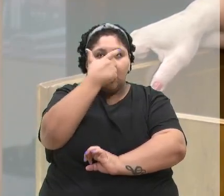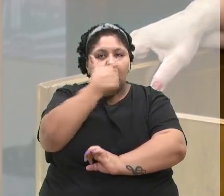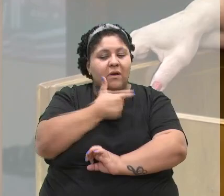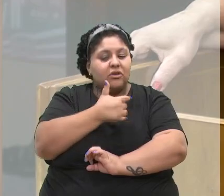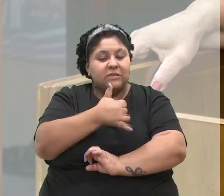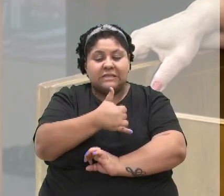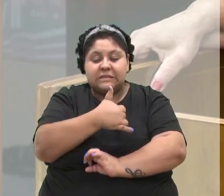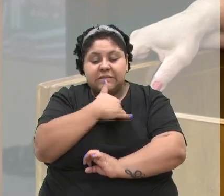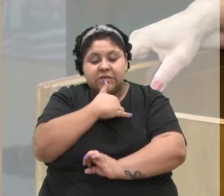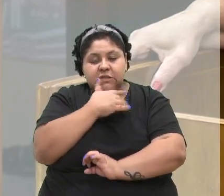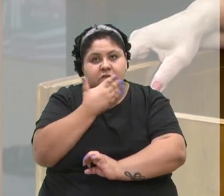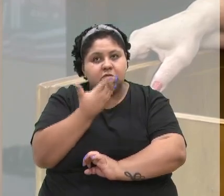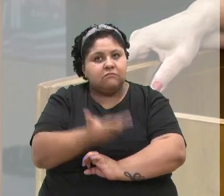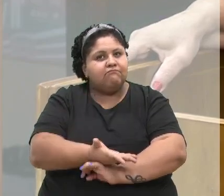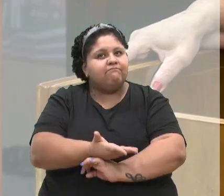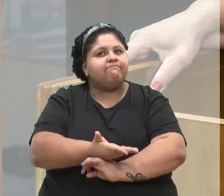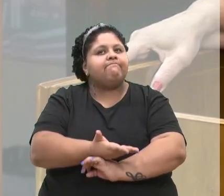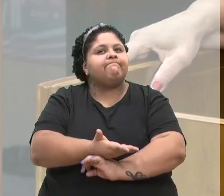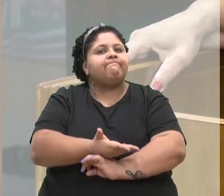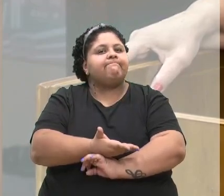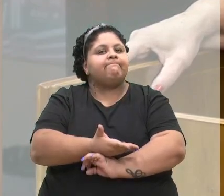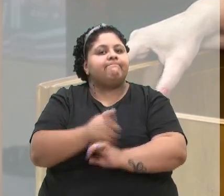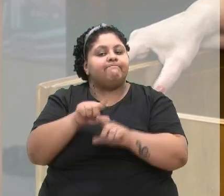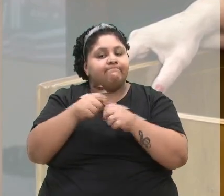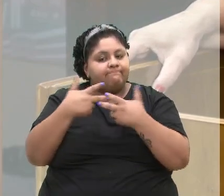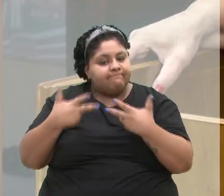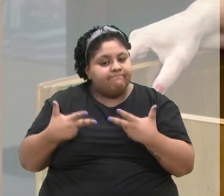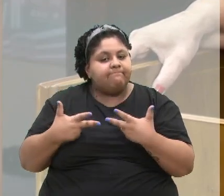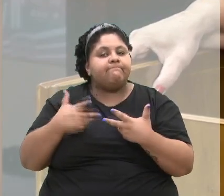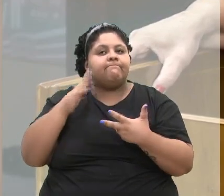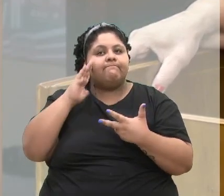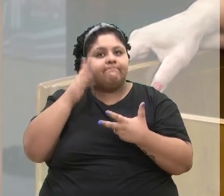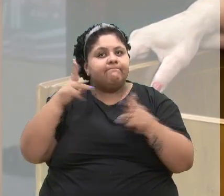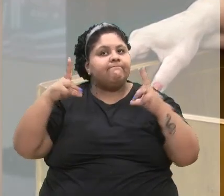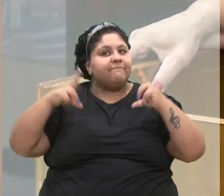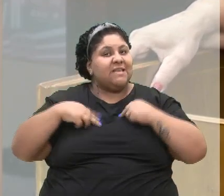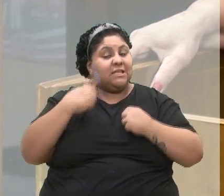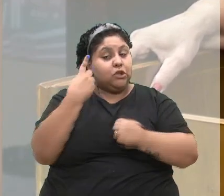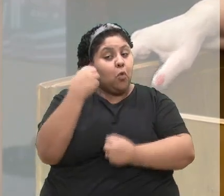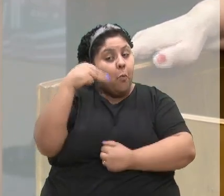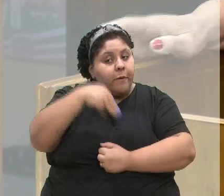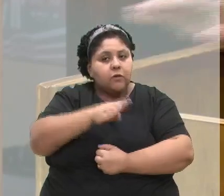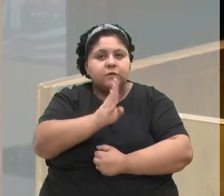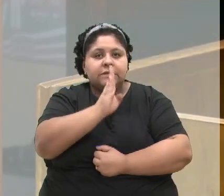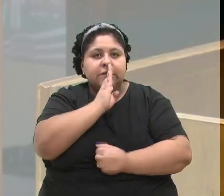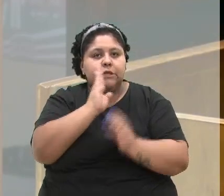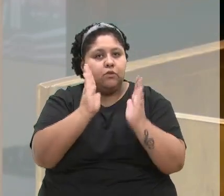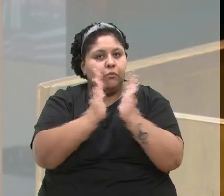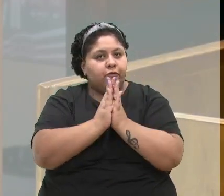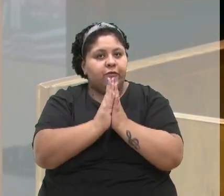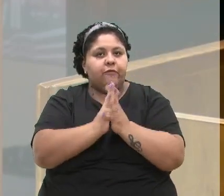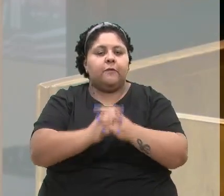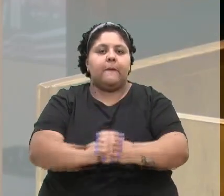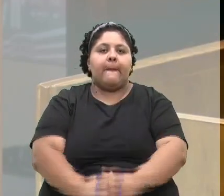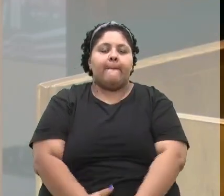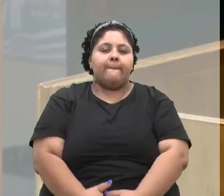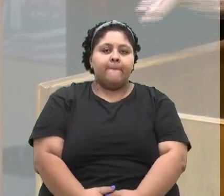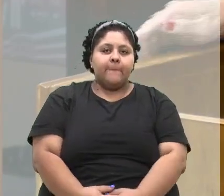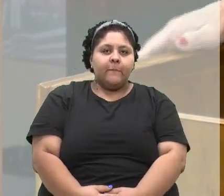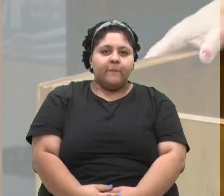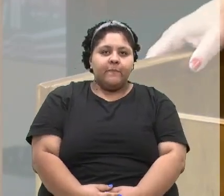triste fato que está acontecendo merece 1 minuto de silêncio, por favor.